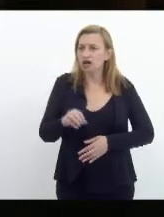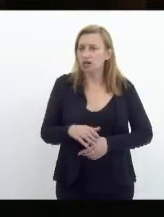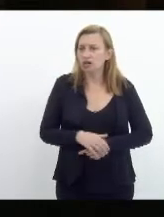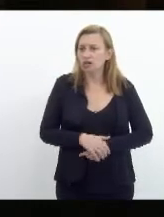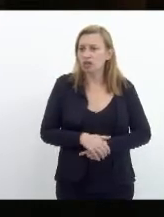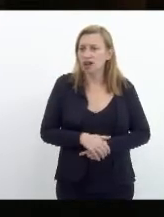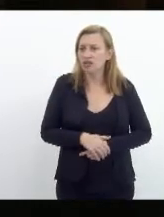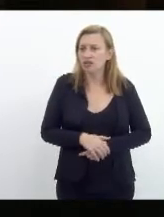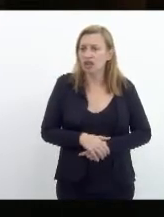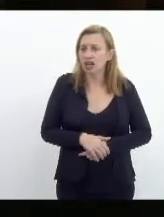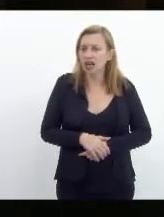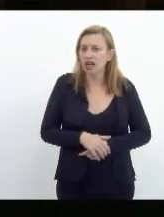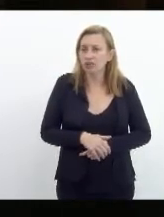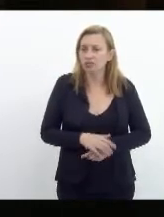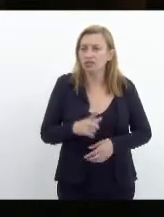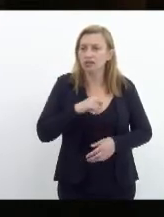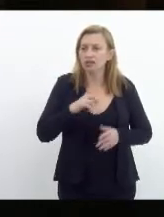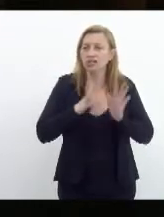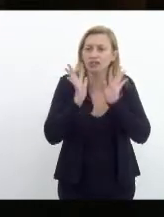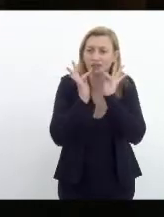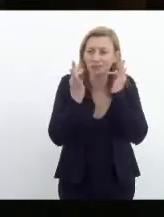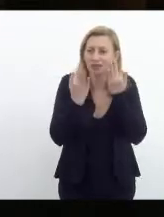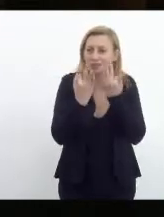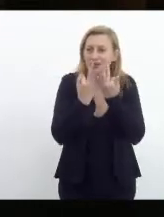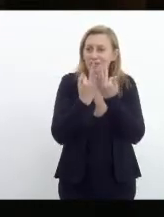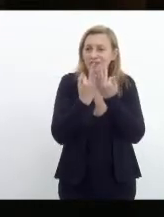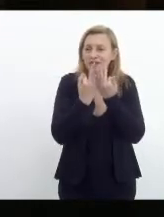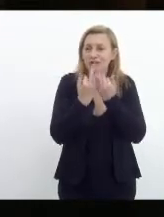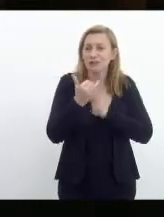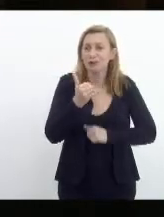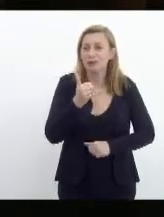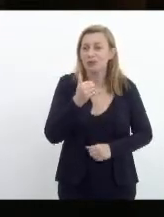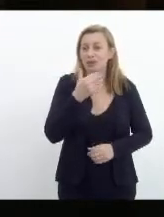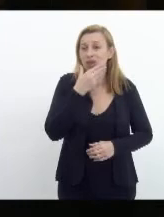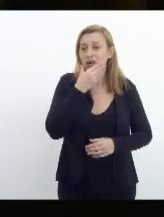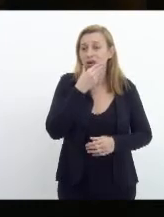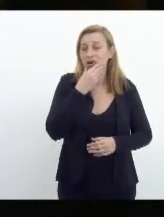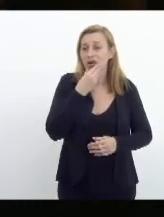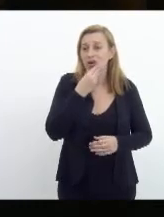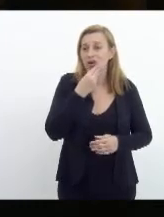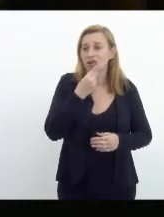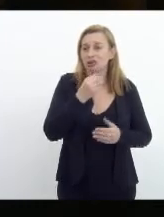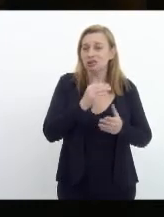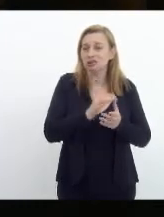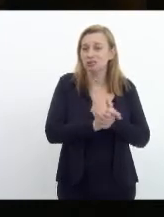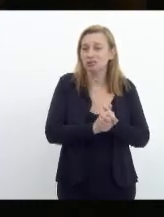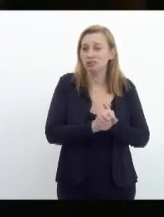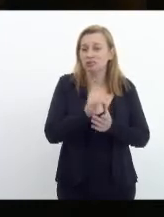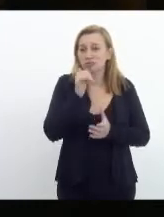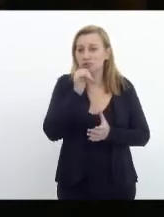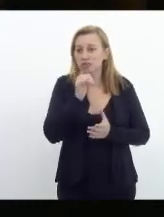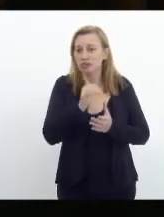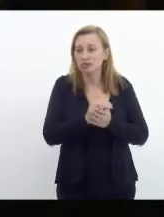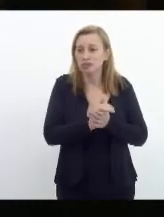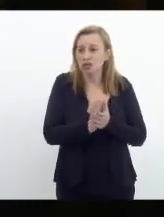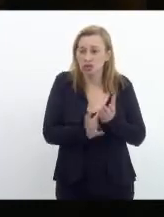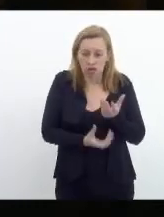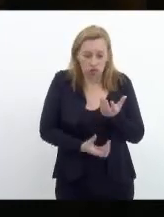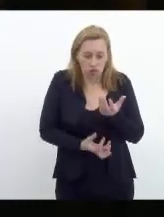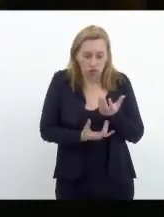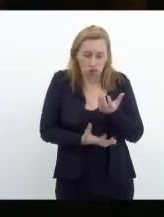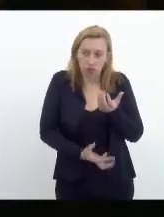que... famílias inteiras, porque foi o marido e a sua esposa que se queimaram